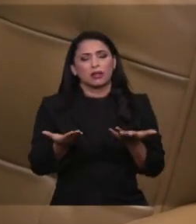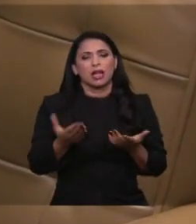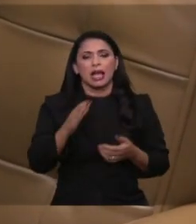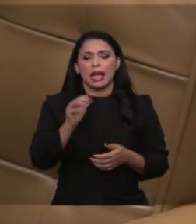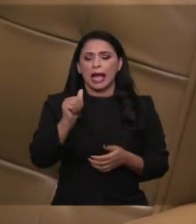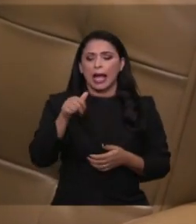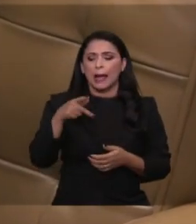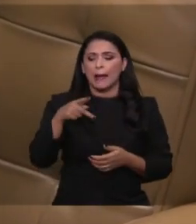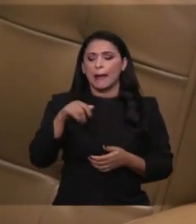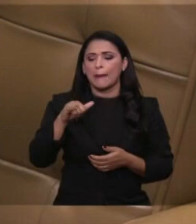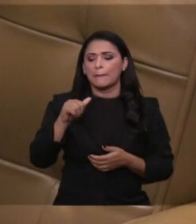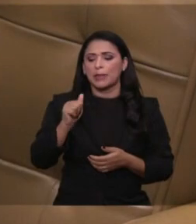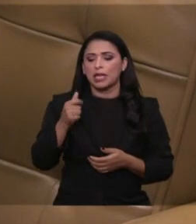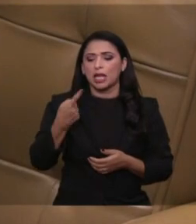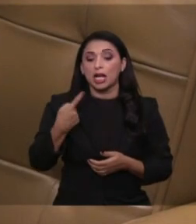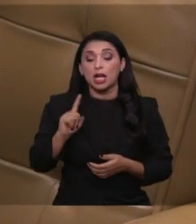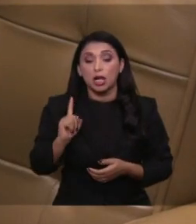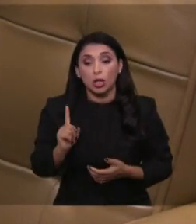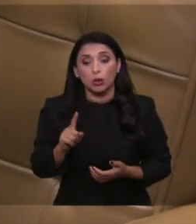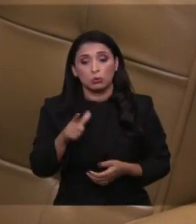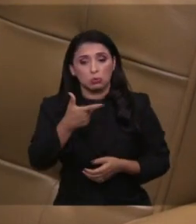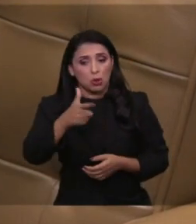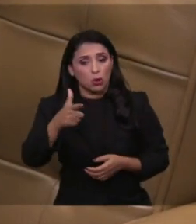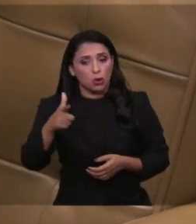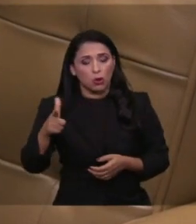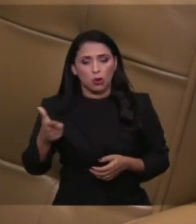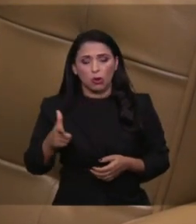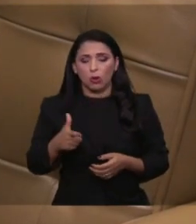às vezes, até por